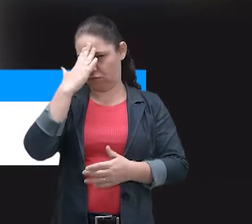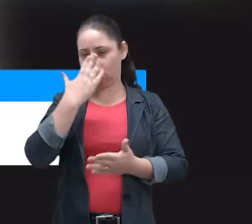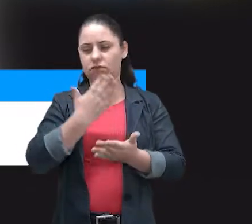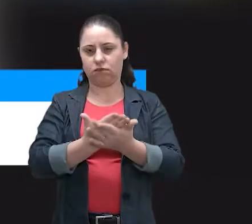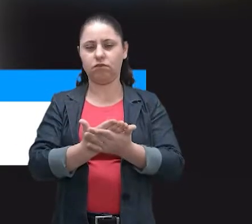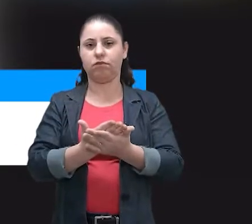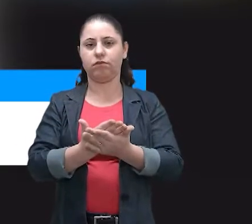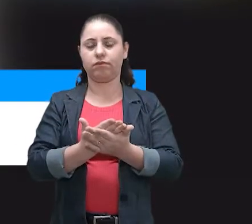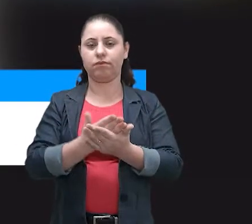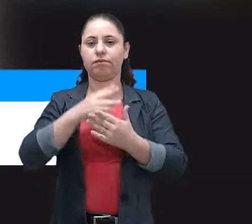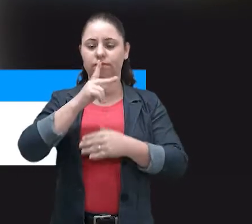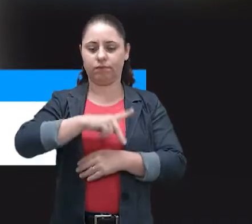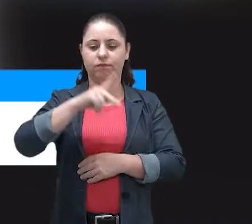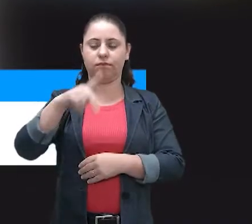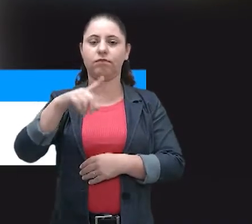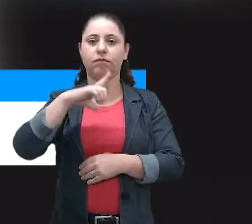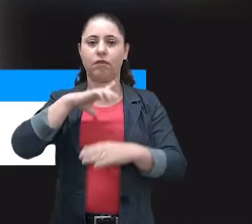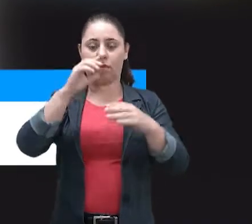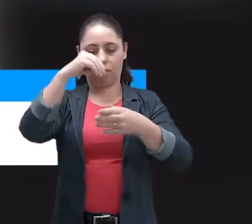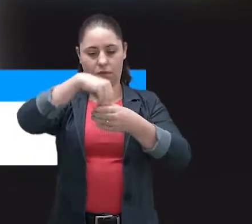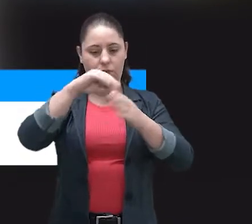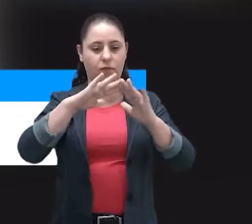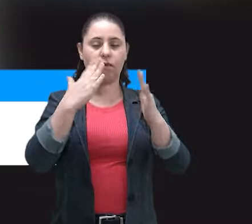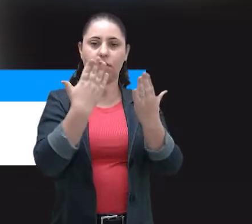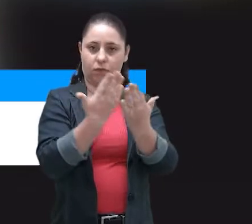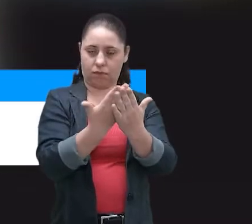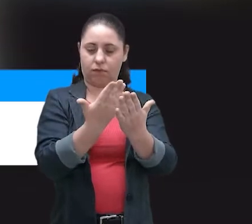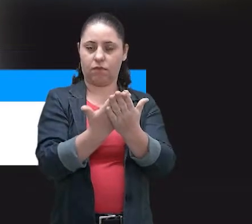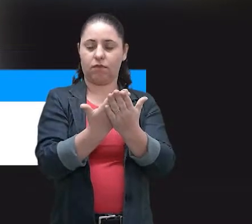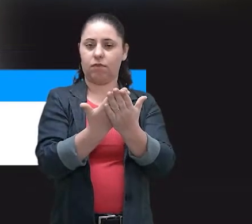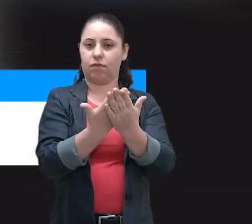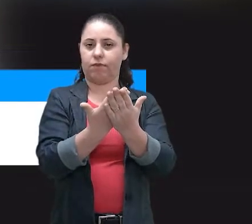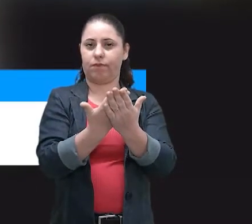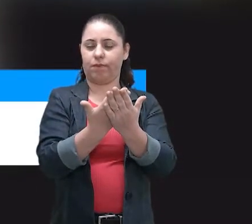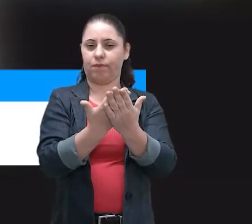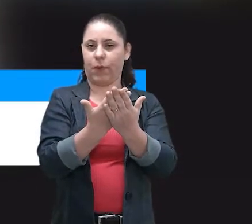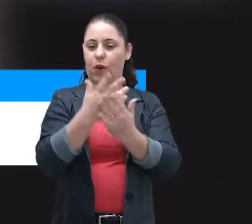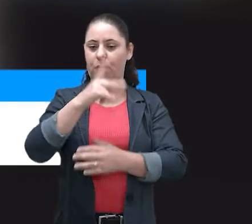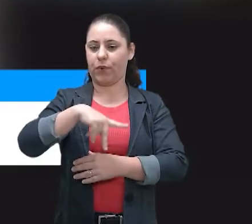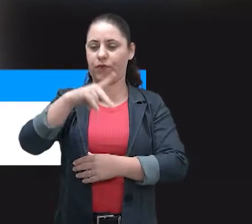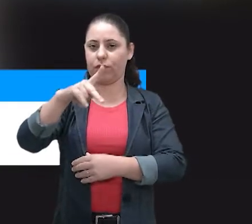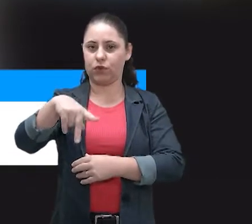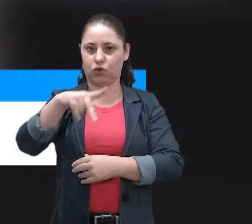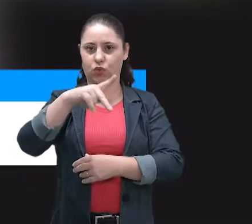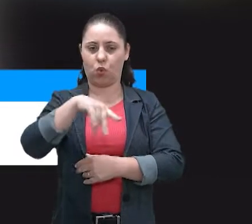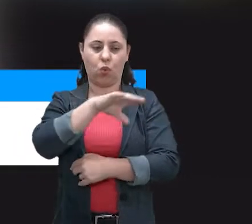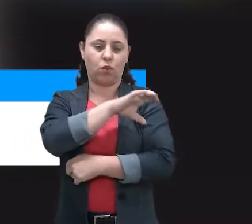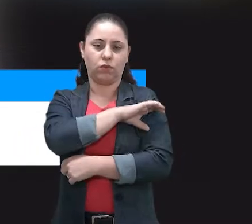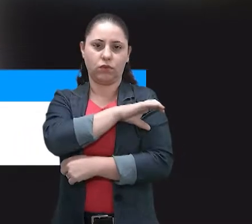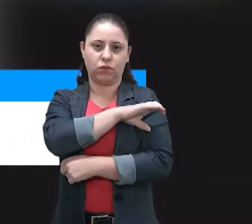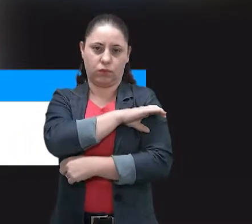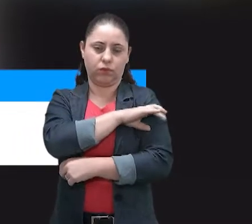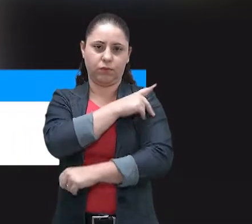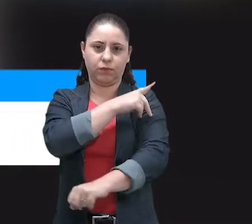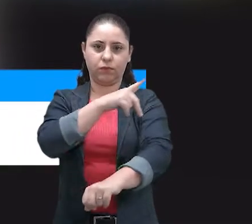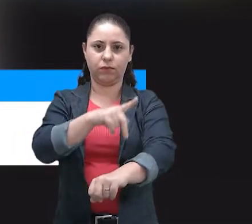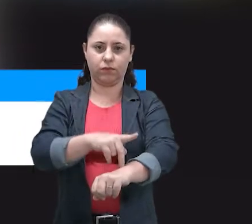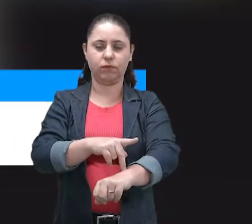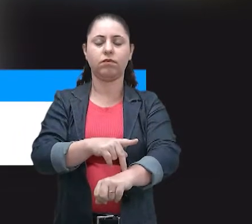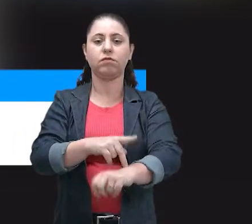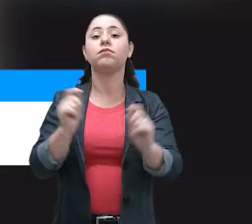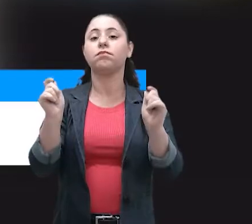eu confio nos educadores que nós temos nas escolas. Os nossos professores e